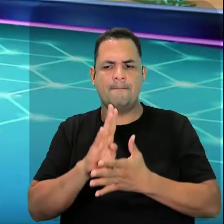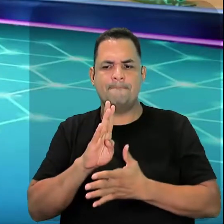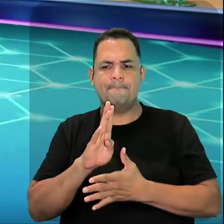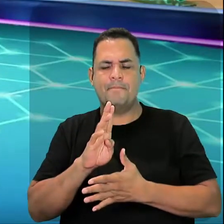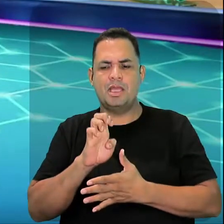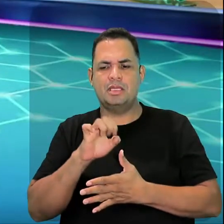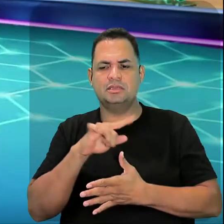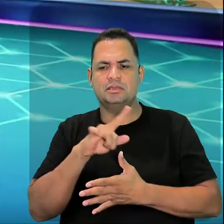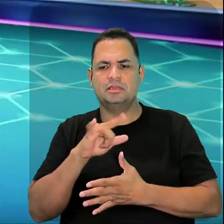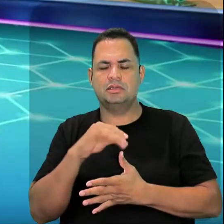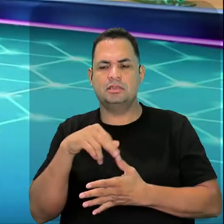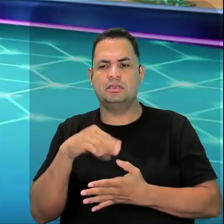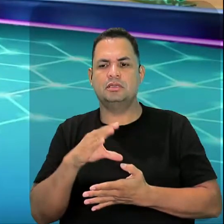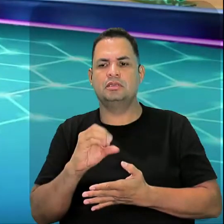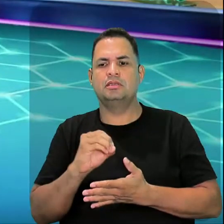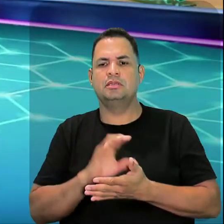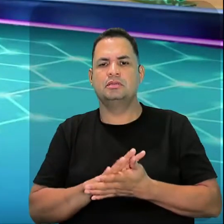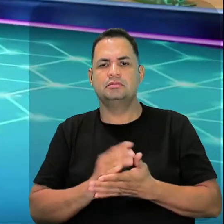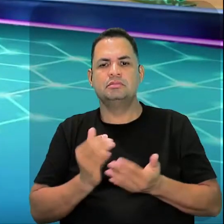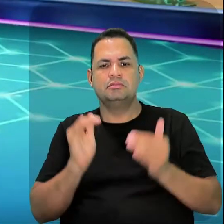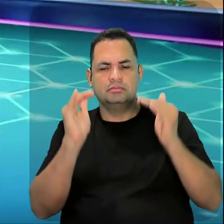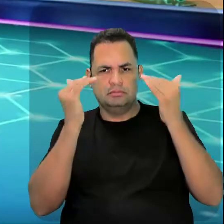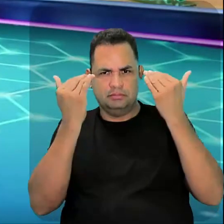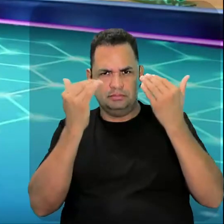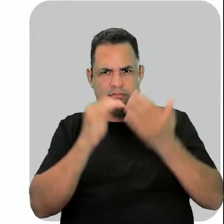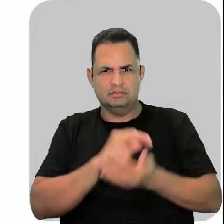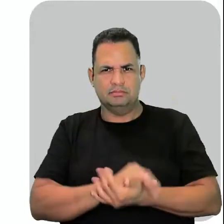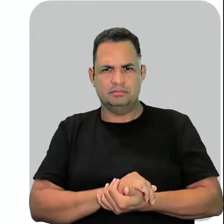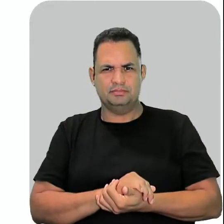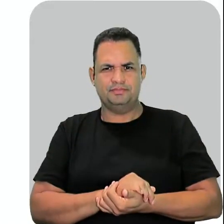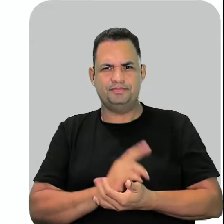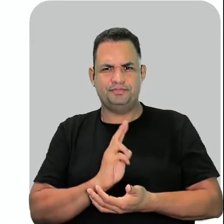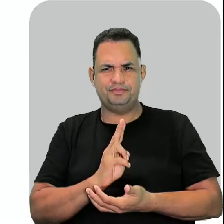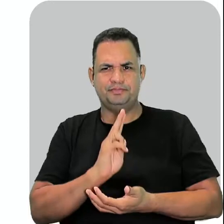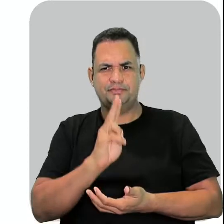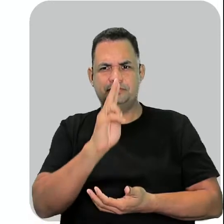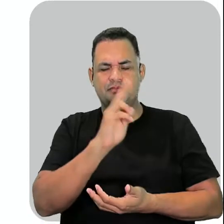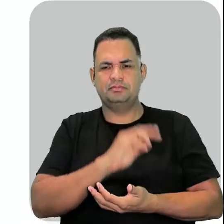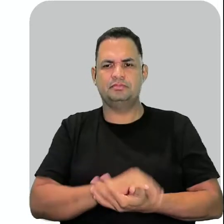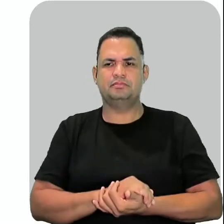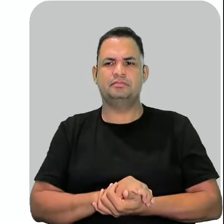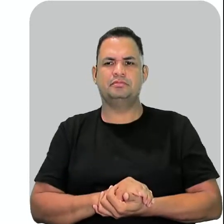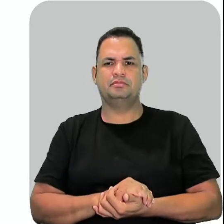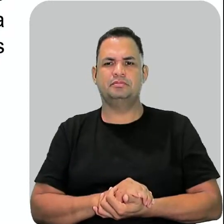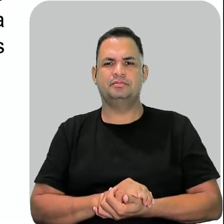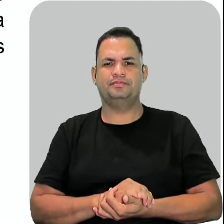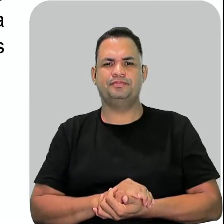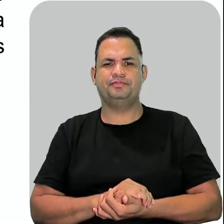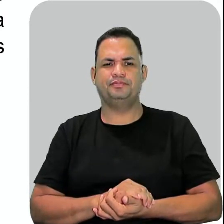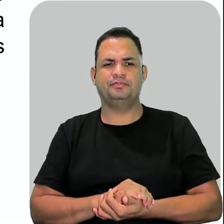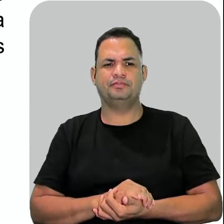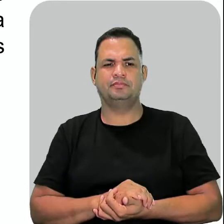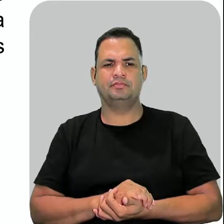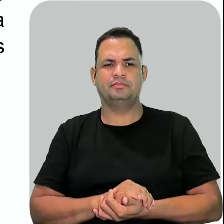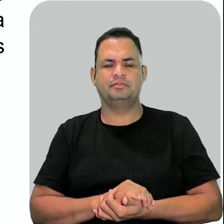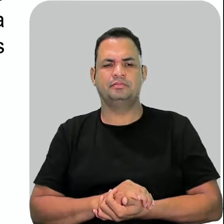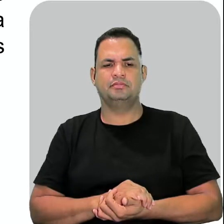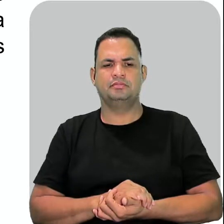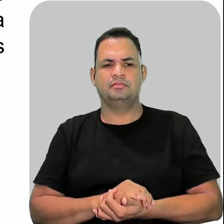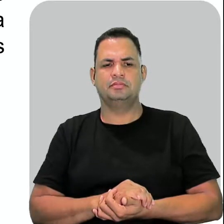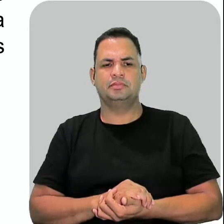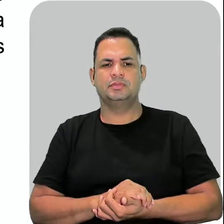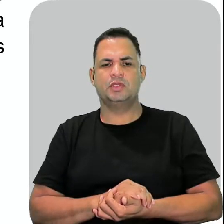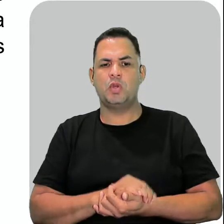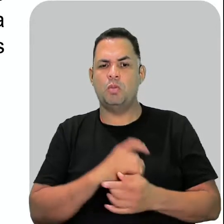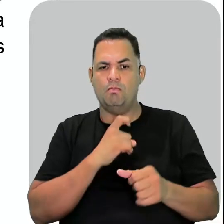para a nossa saúde, tá? Então, fiquem antenados. Mas vamos lá para a gente continuar vendo os tipos de plástico. E aí, os